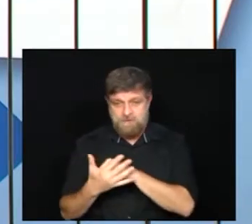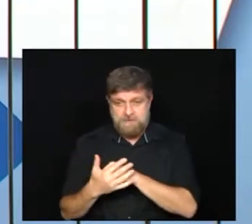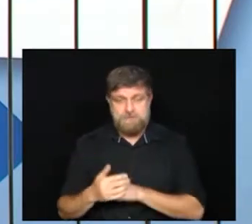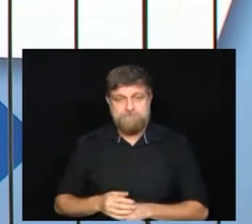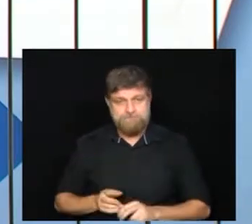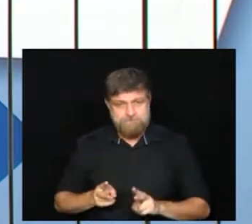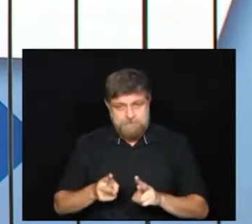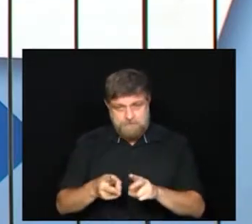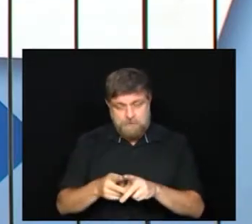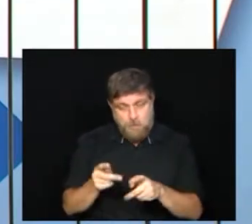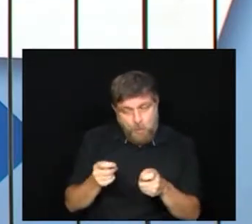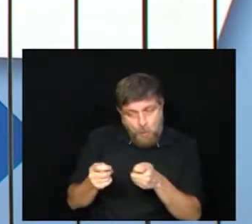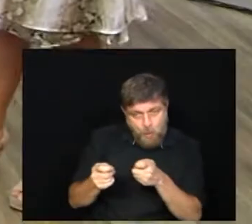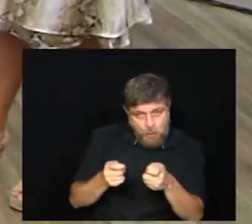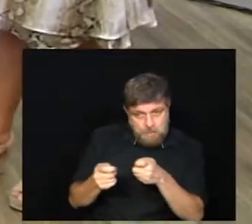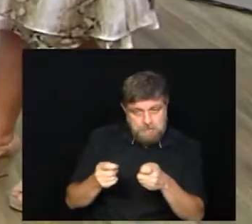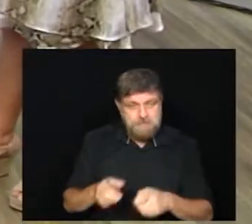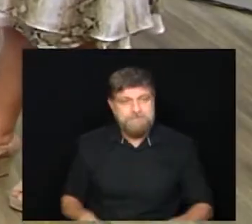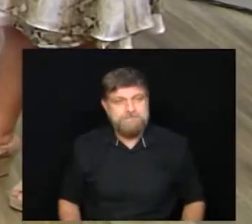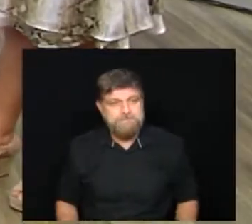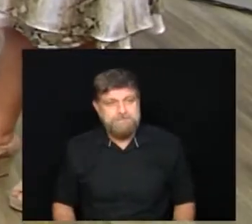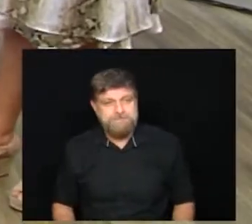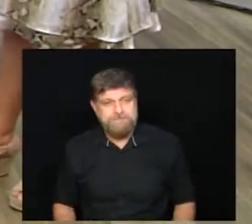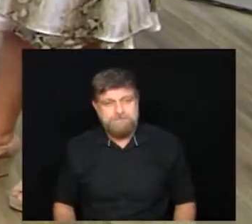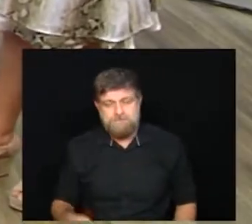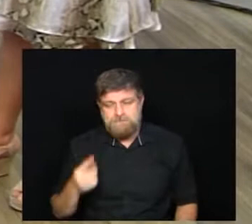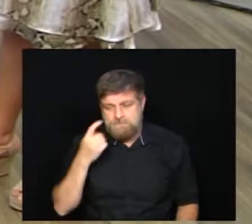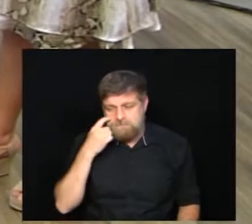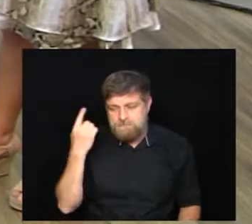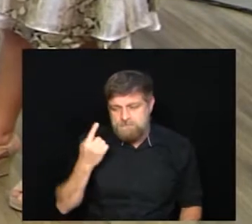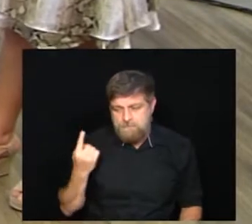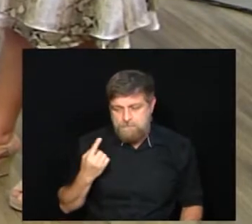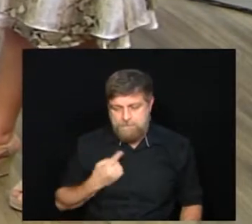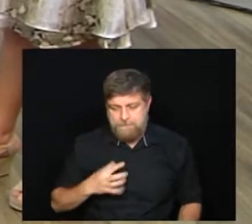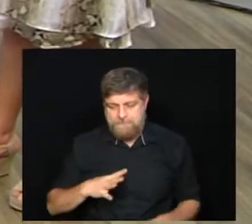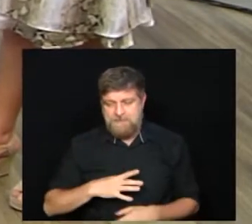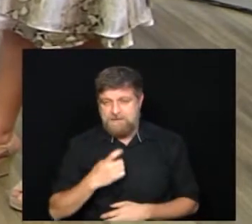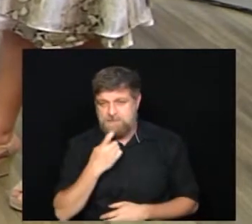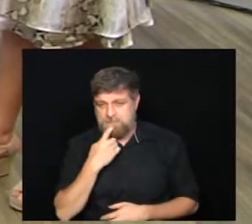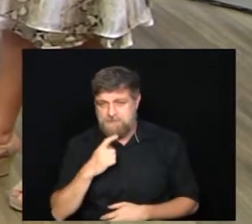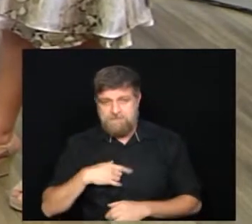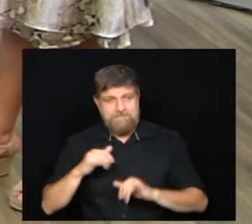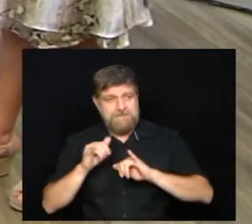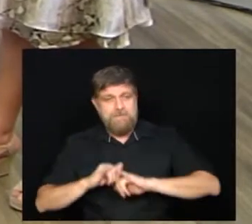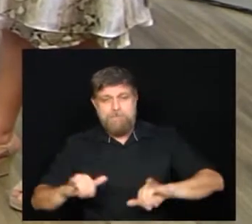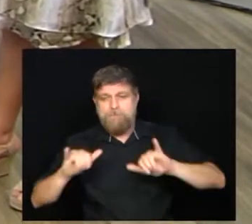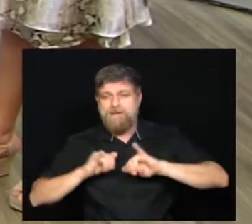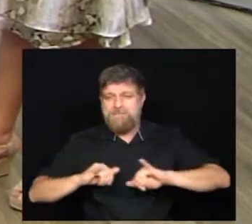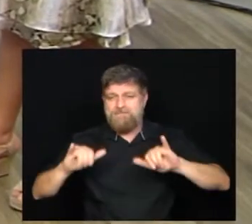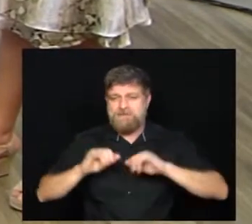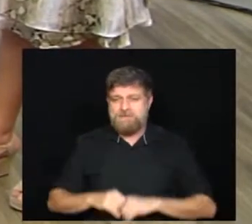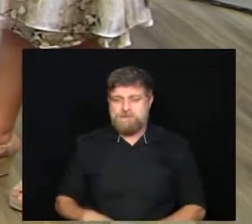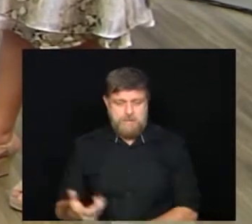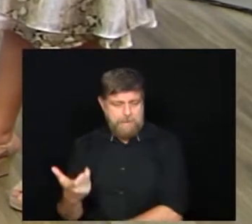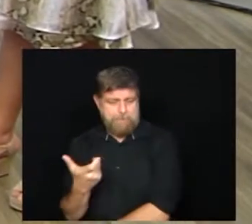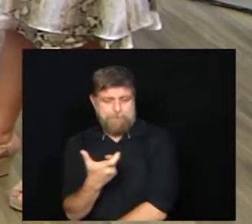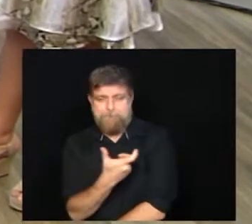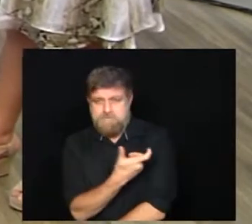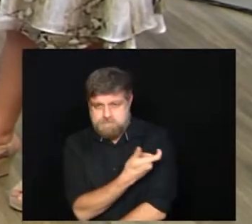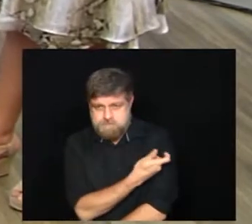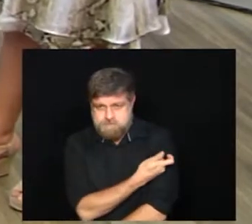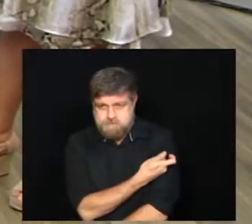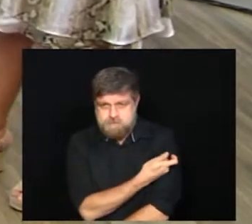continua o monitoramento na cidade. Agora, Mirna Abreu, a cidade de Campinas vai fazer uma campanha de multivacinação?